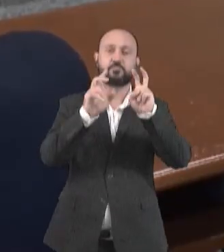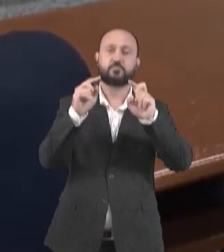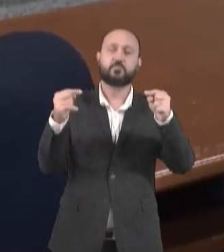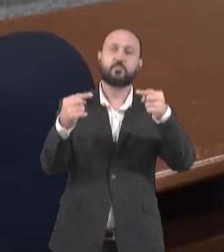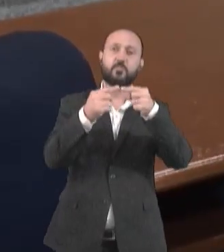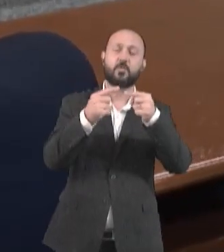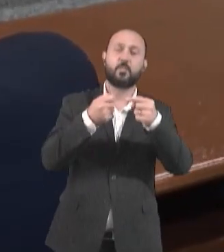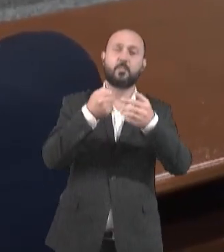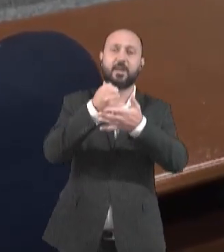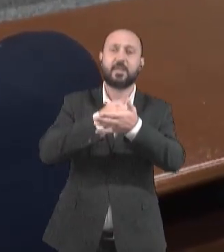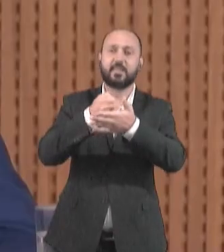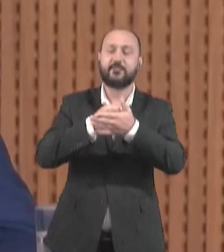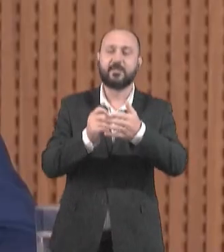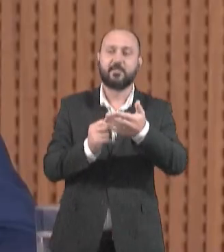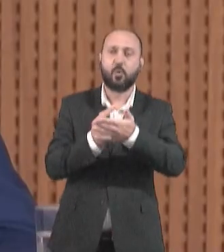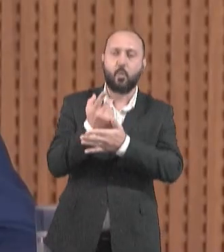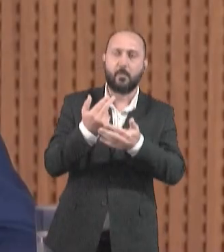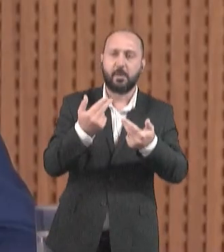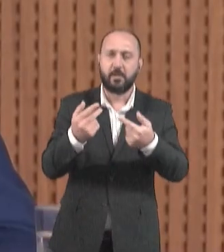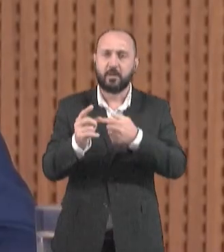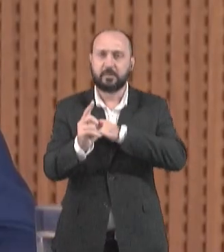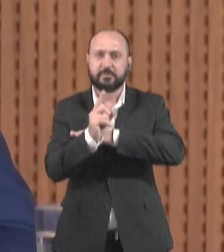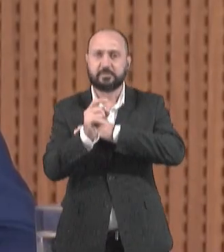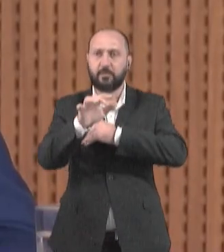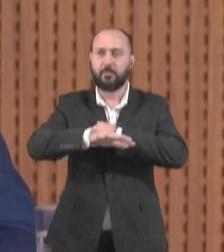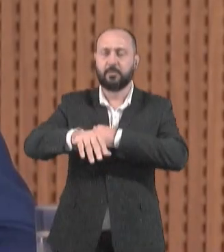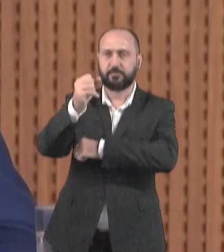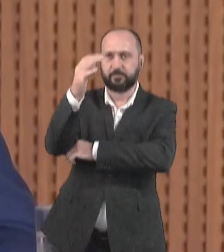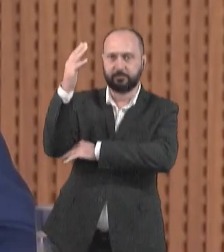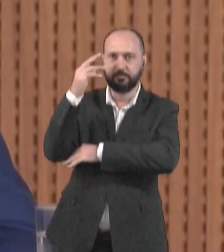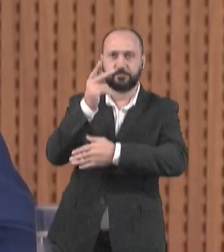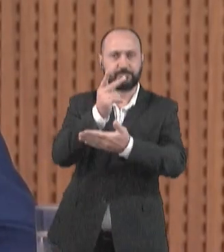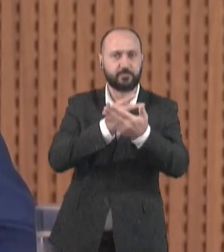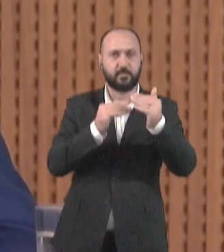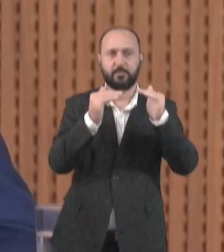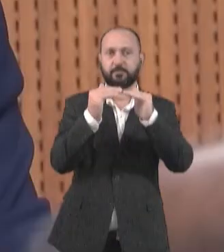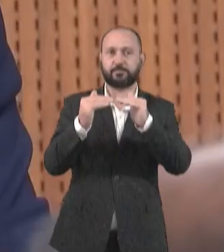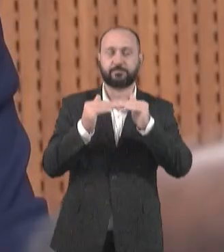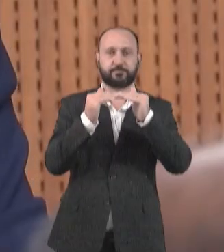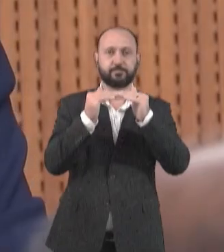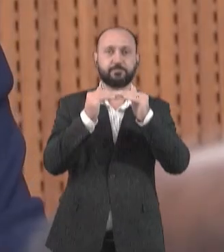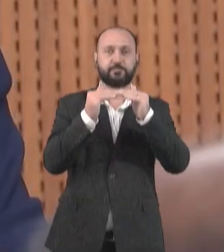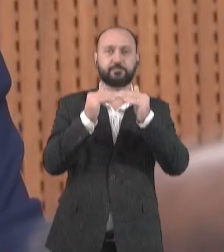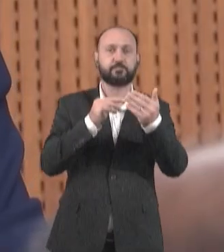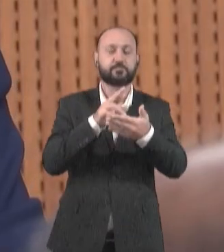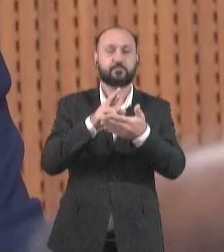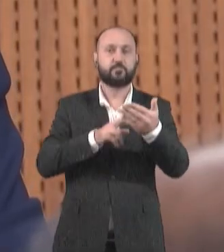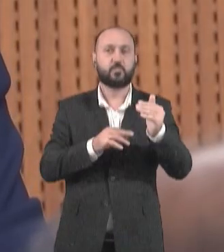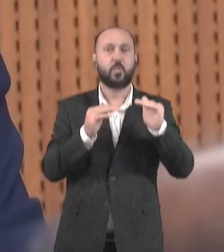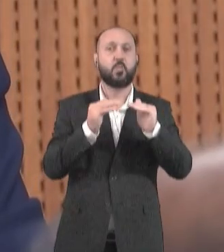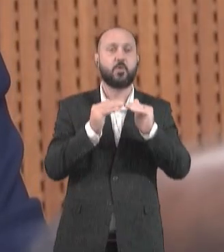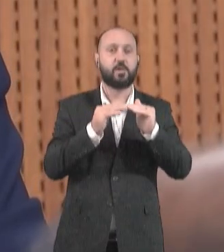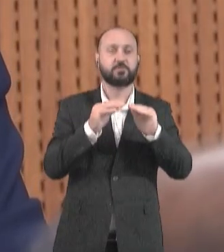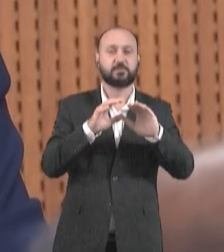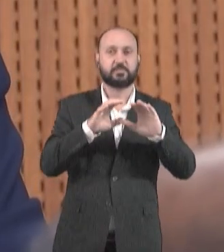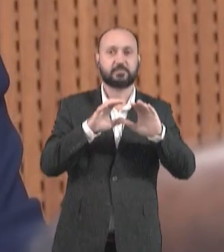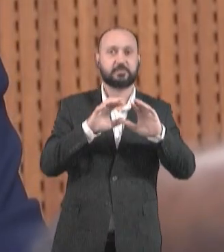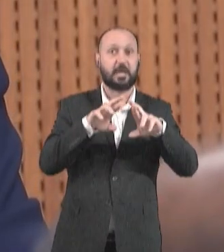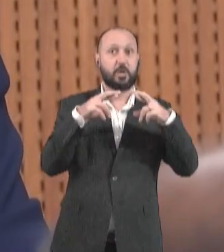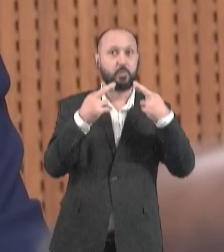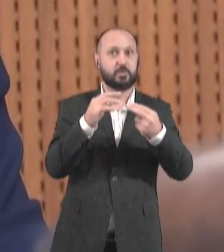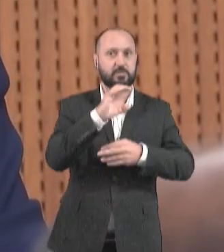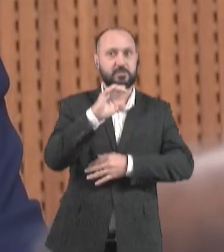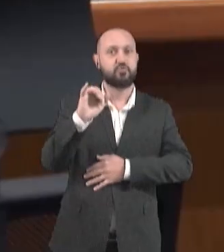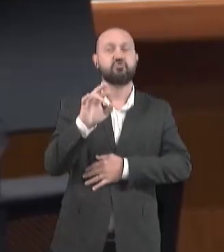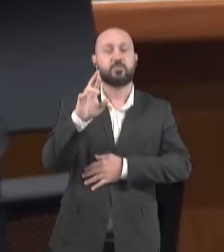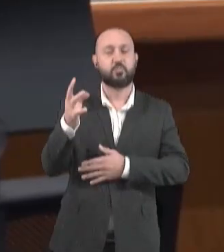Temas ligados à defesa do consumidor e ao meio ambiente receberam pareceres favoráveis na reunião ordinária da CCJR